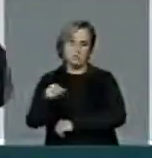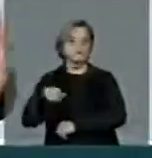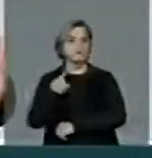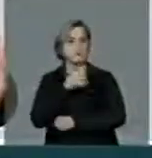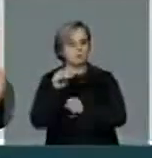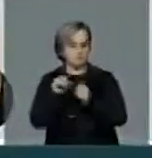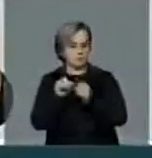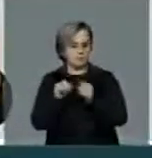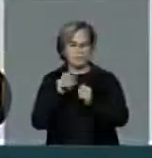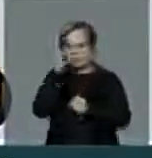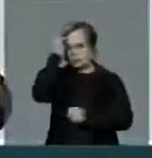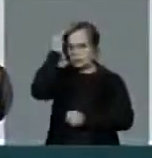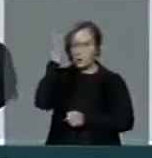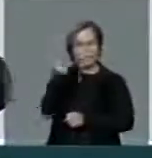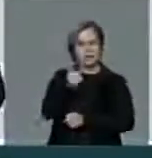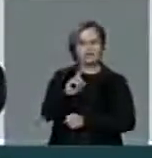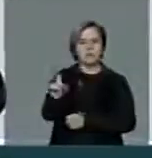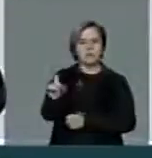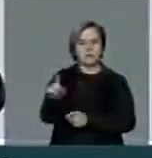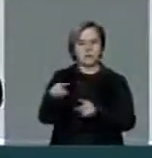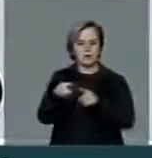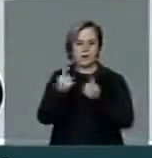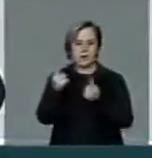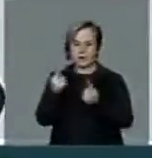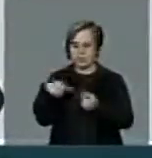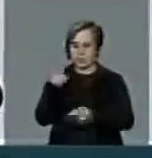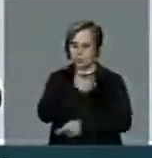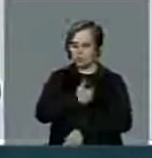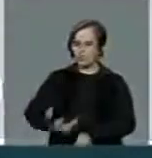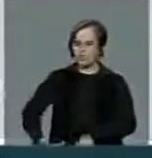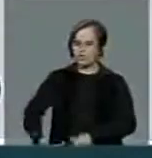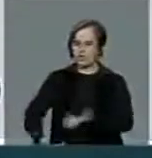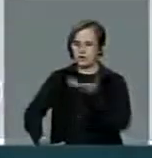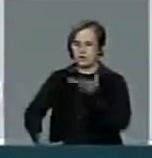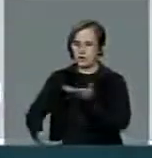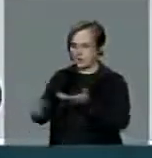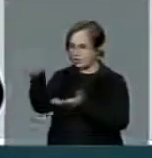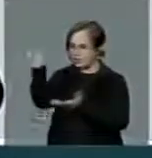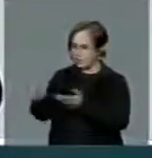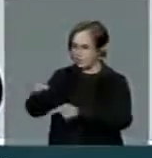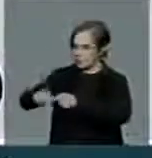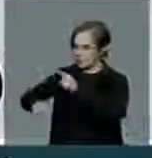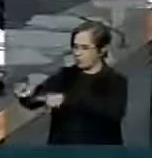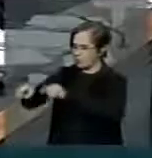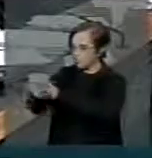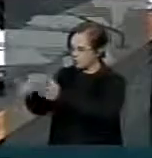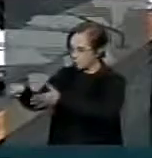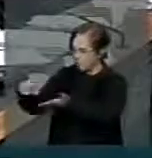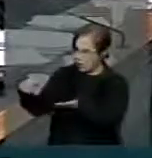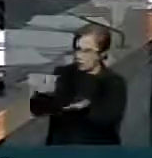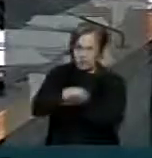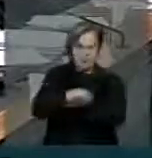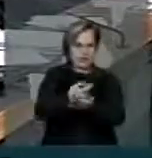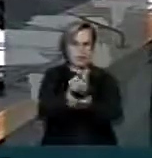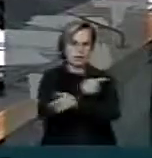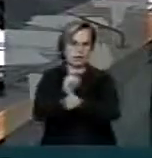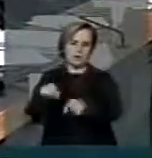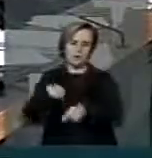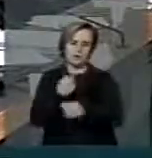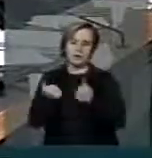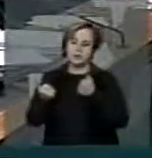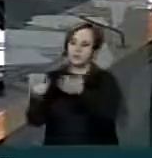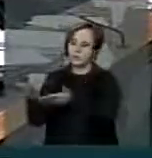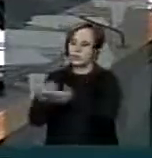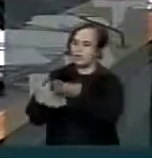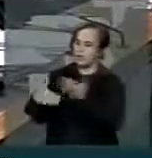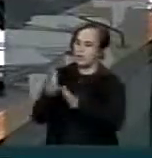é fácil montar isso, mas não há nenhuma intenção do governo de onerar o produtor. Ao contrário, o governo está procurando dar todos os